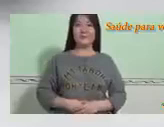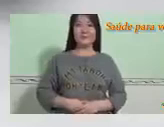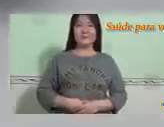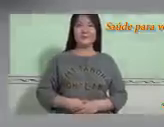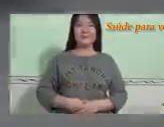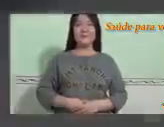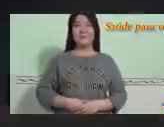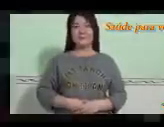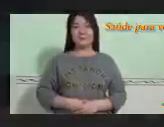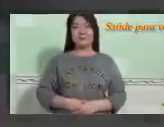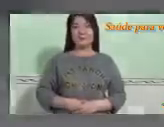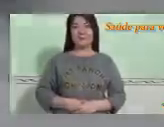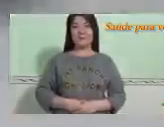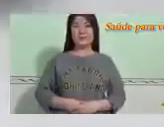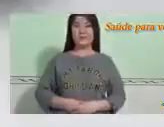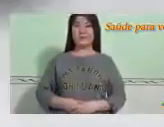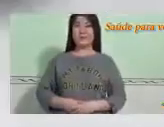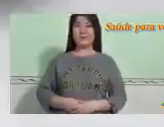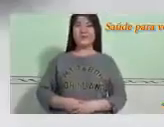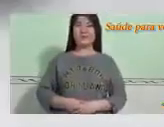tipo de distúrbio.